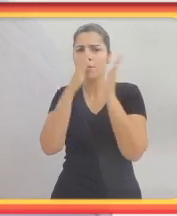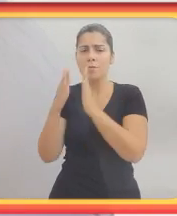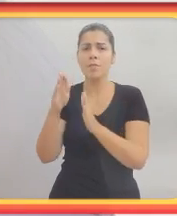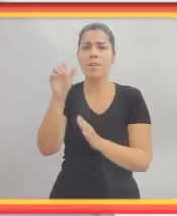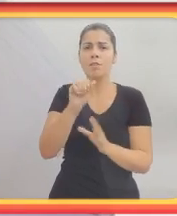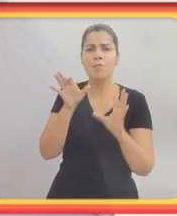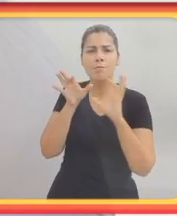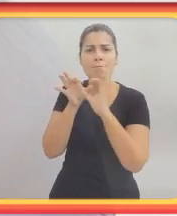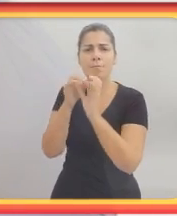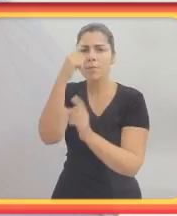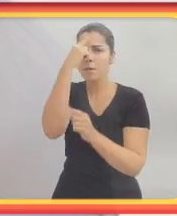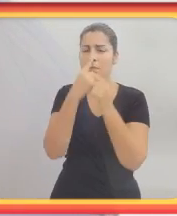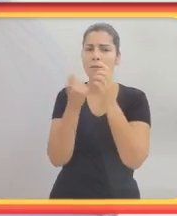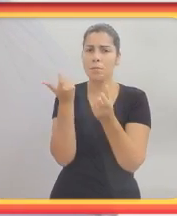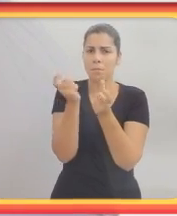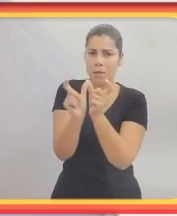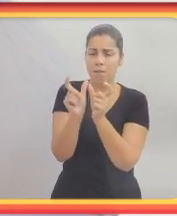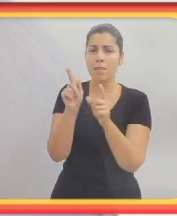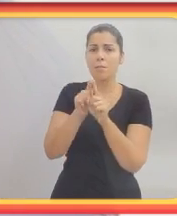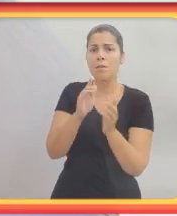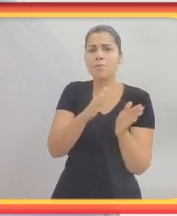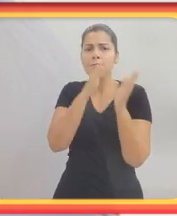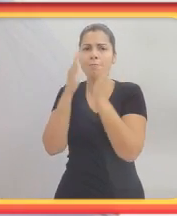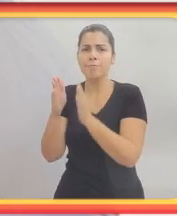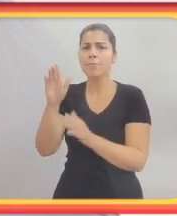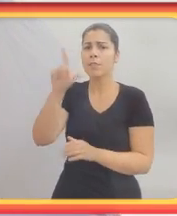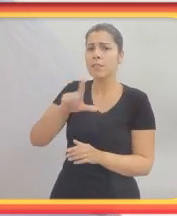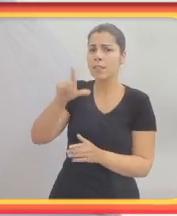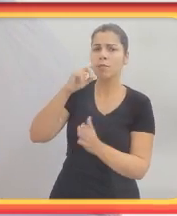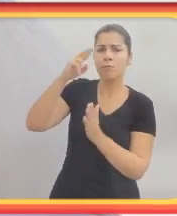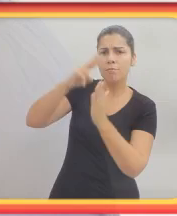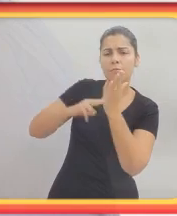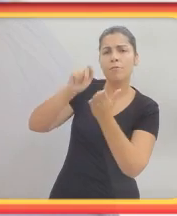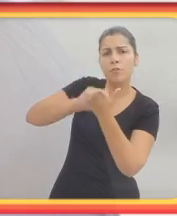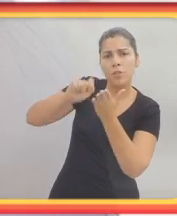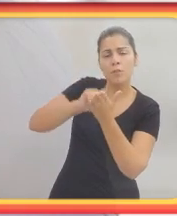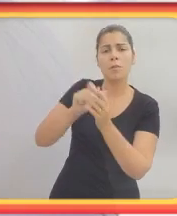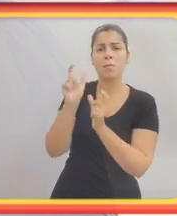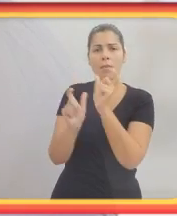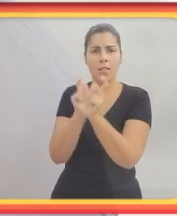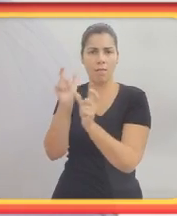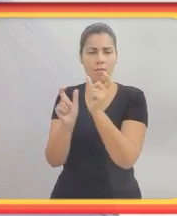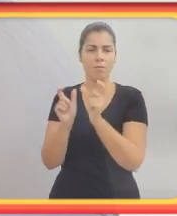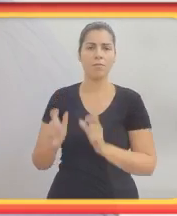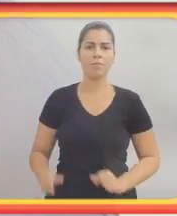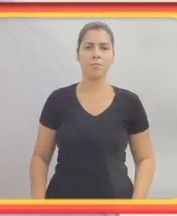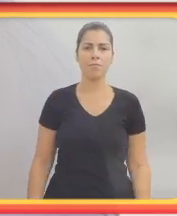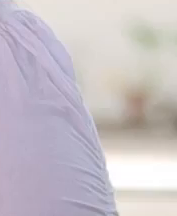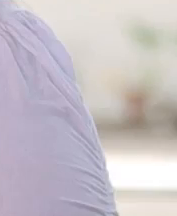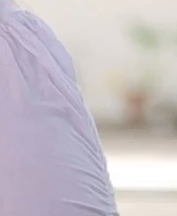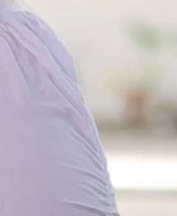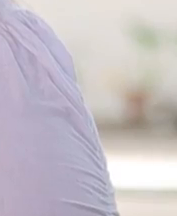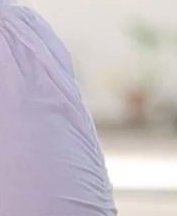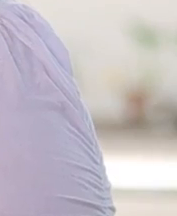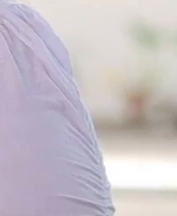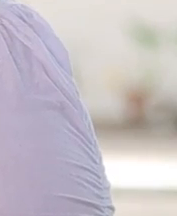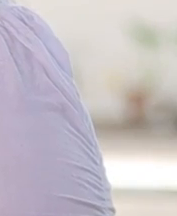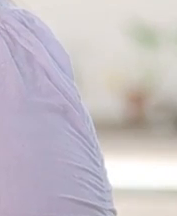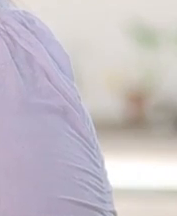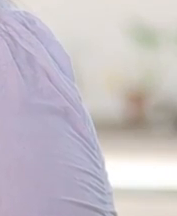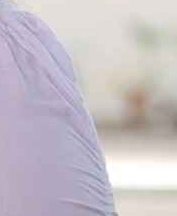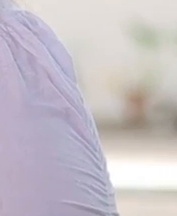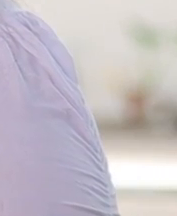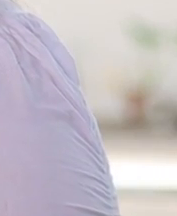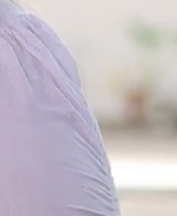Posteriormente, outra etapa é a associação da imagem com a palavra. e, posteriormente, a leitura global